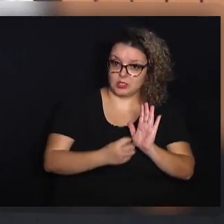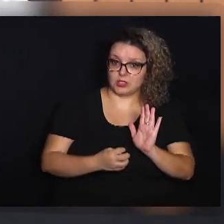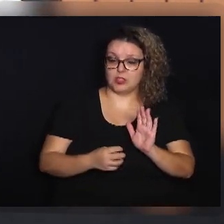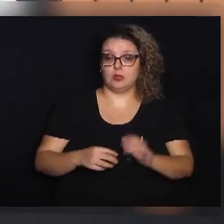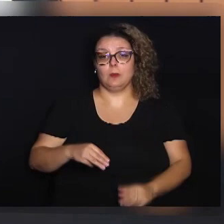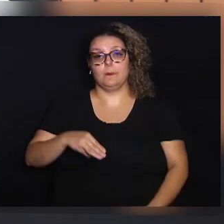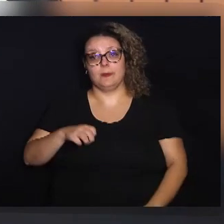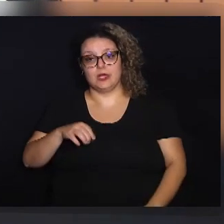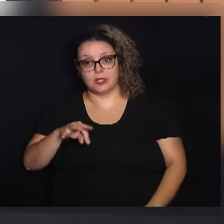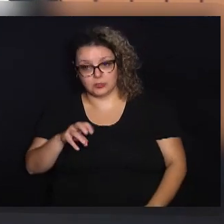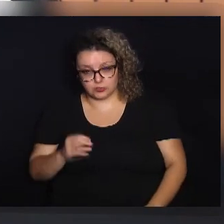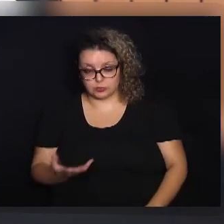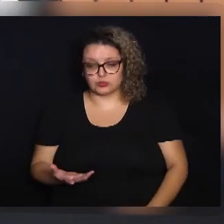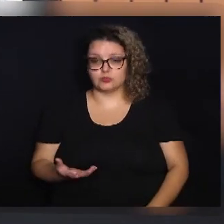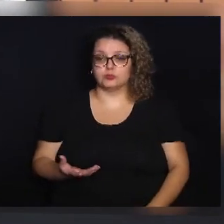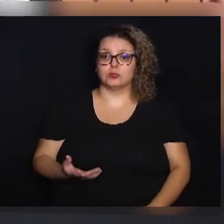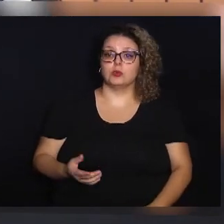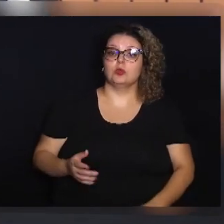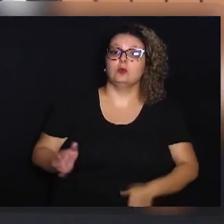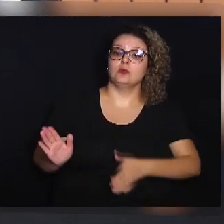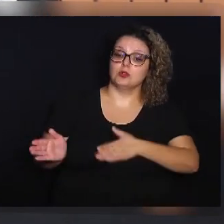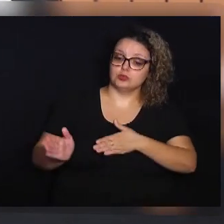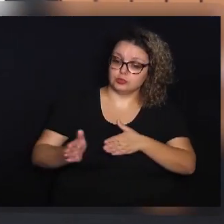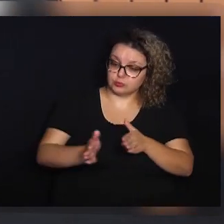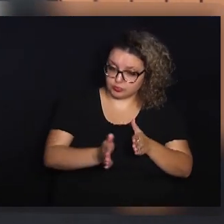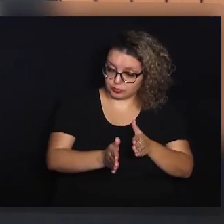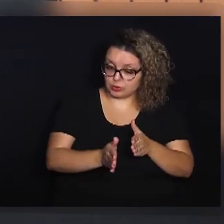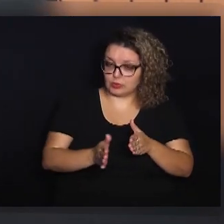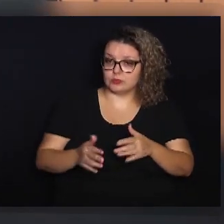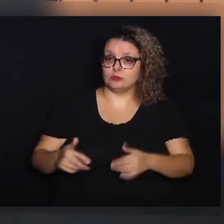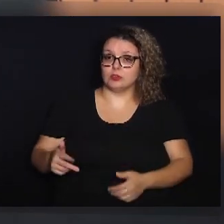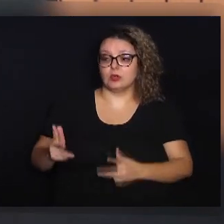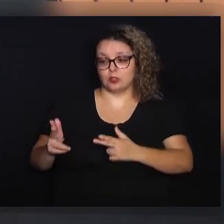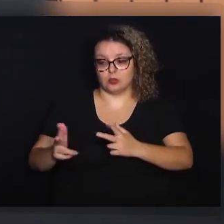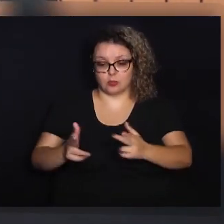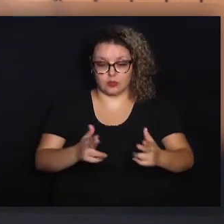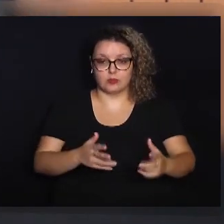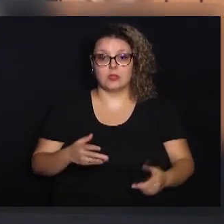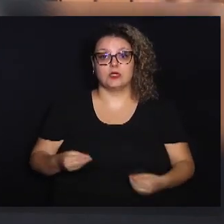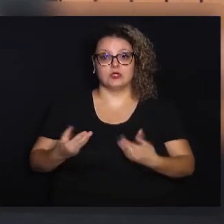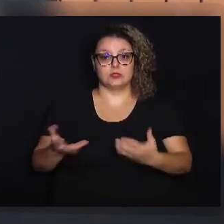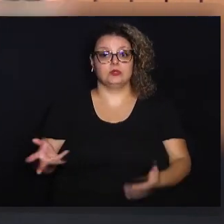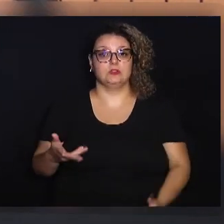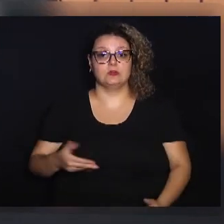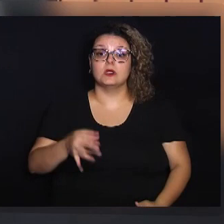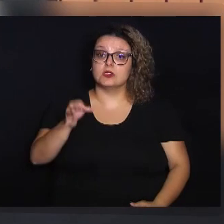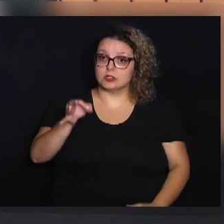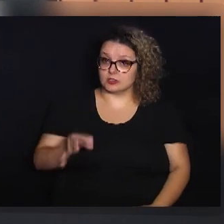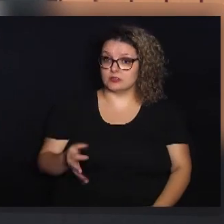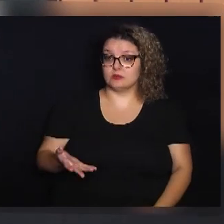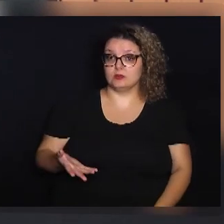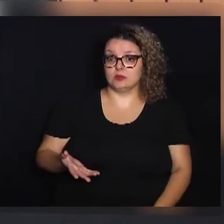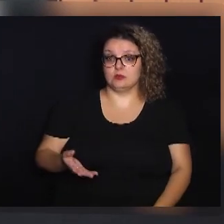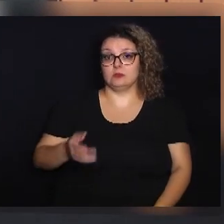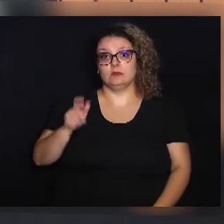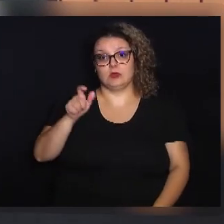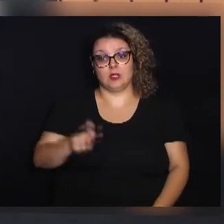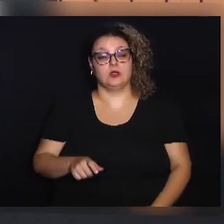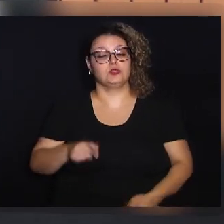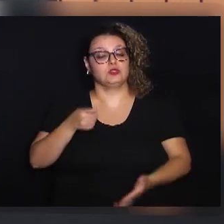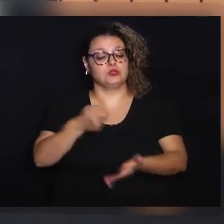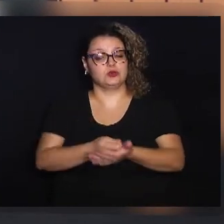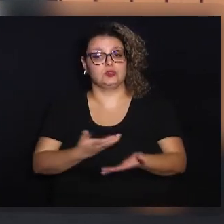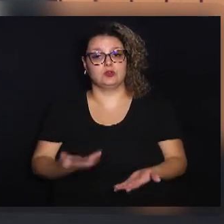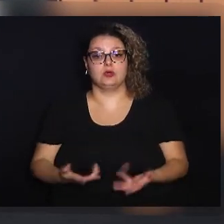método metodologia pessoas que já trilharam esse caminho vão te dar velocidade assertividade para que